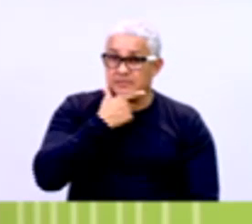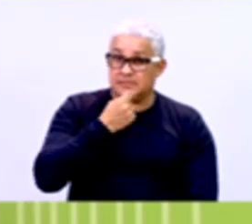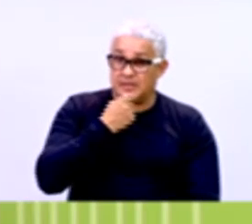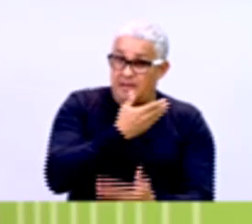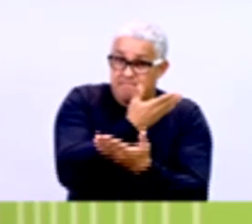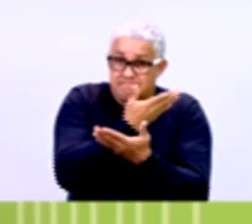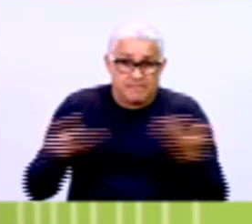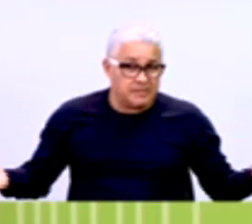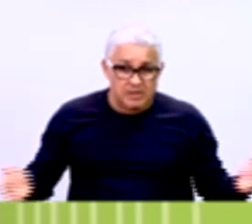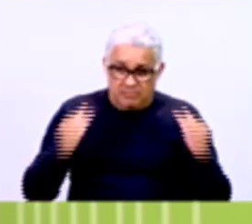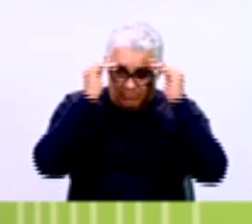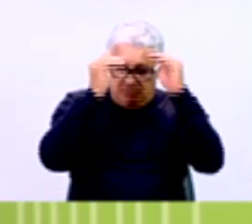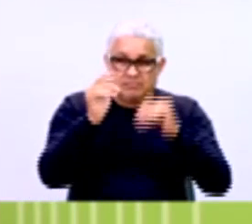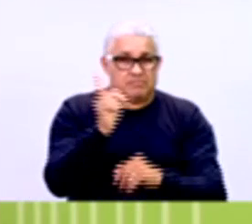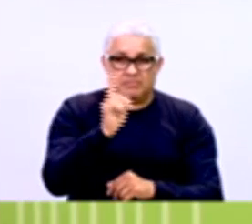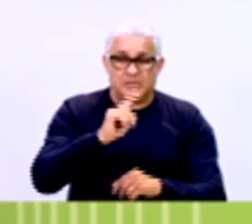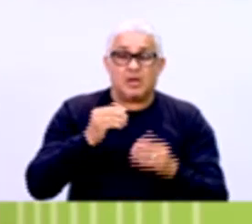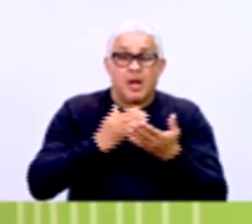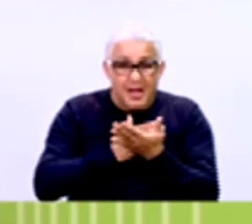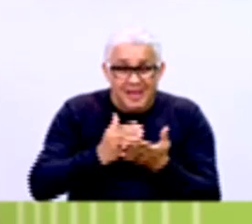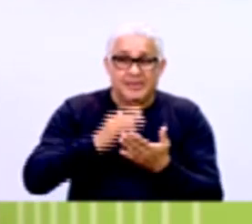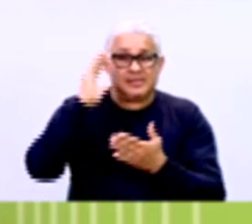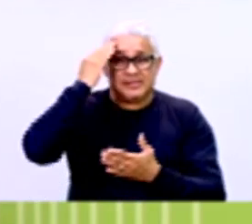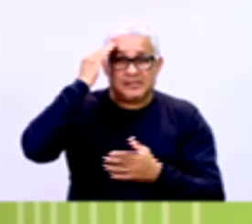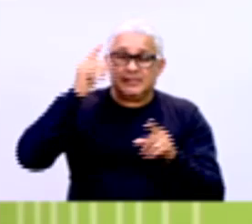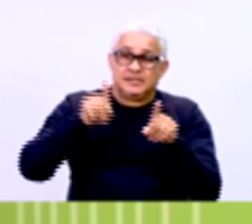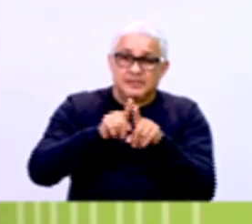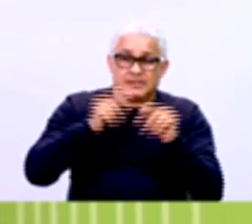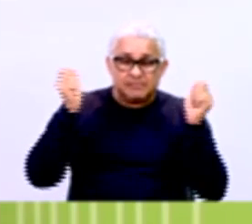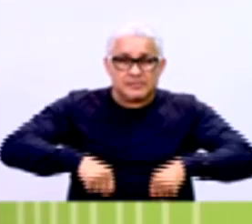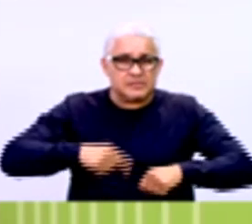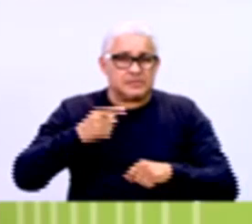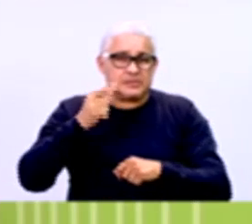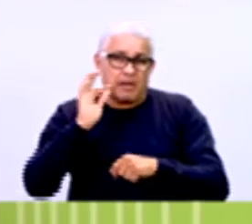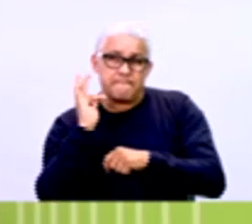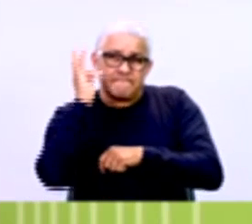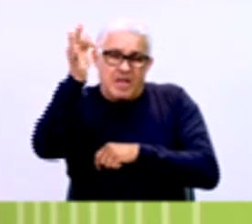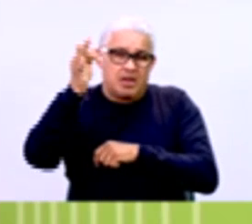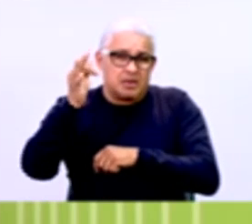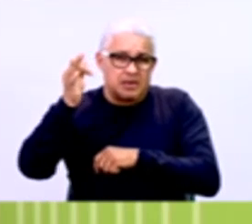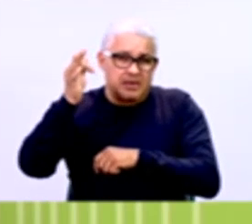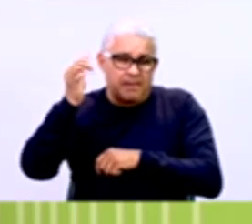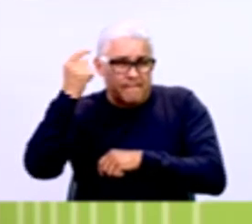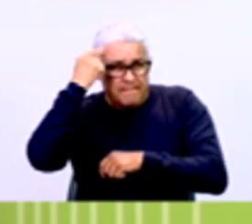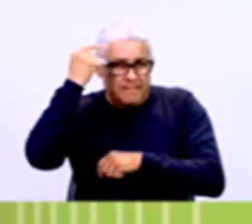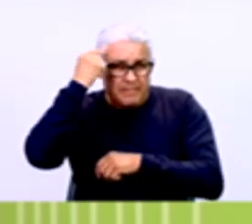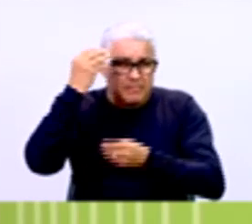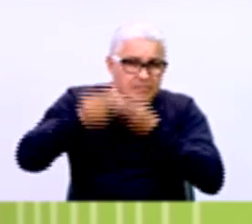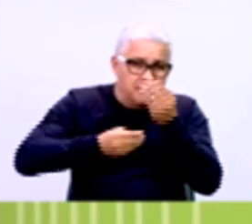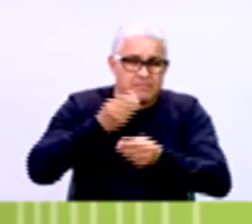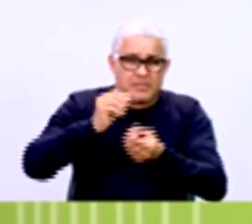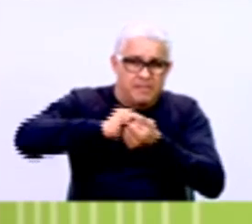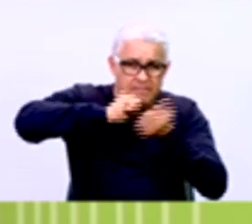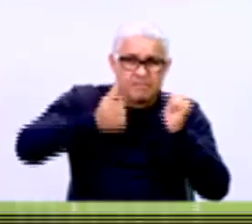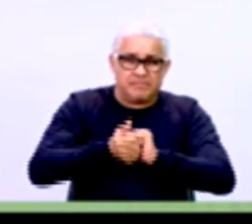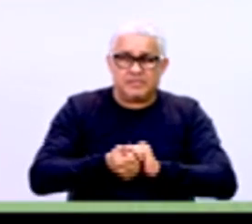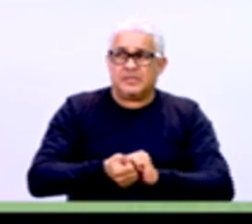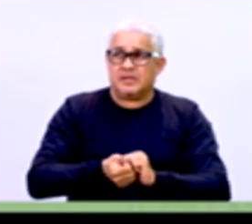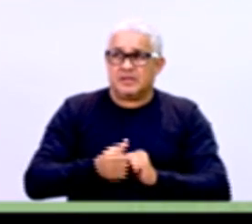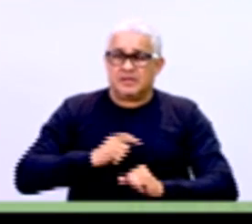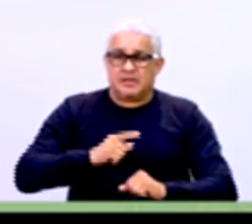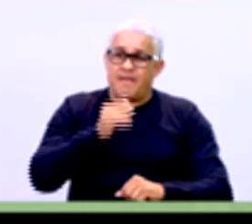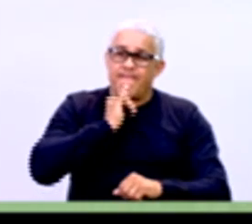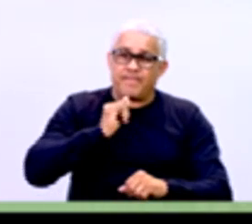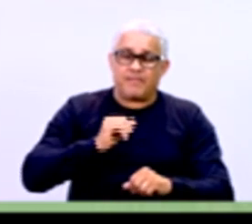perdeu totalmente o respeito, mas ele começa a entender e até prever algumas situações que a natureza lhe impõe. Nós temos um exemplo aí, as